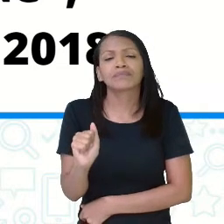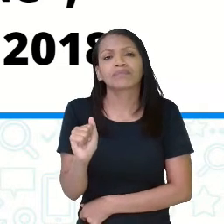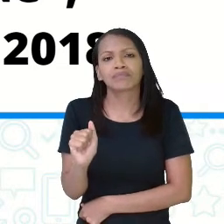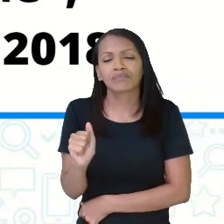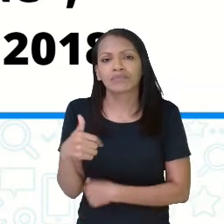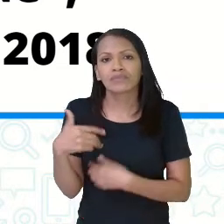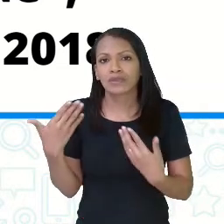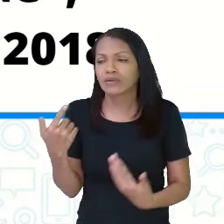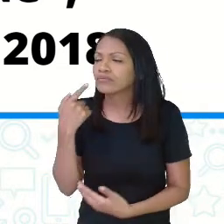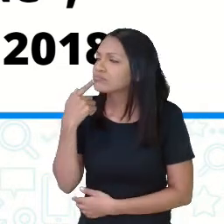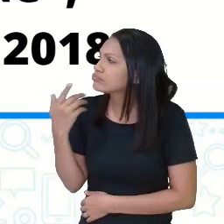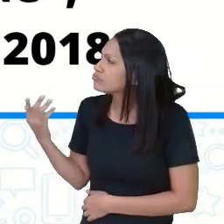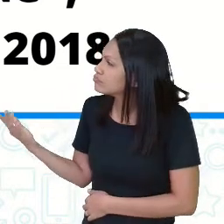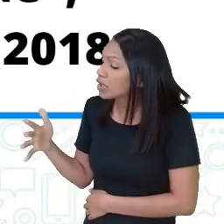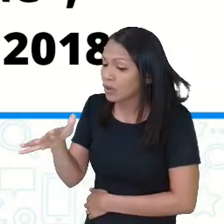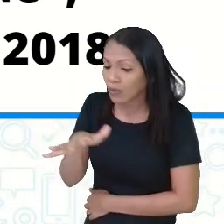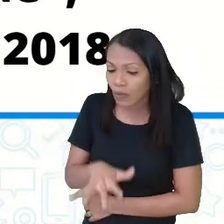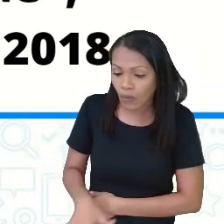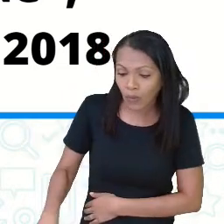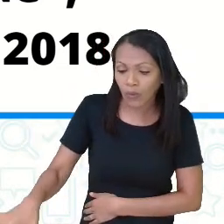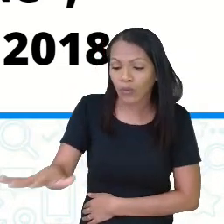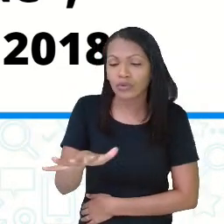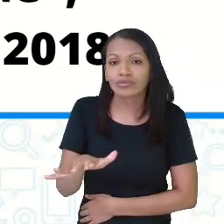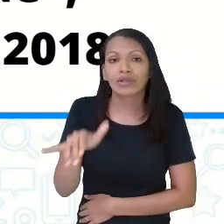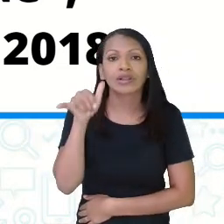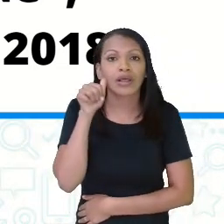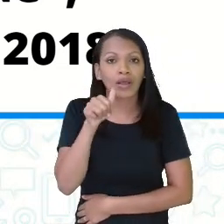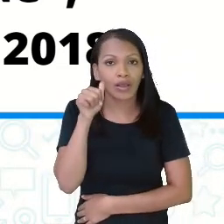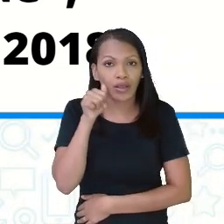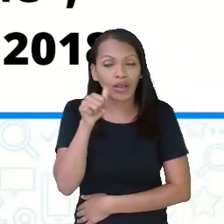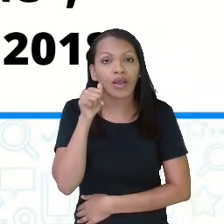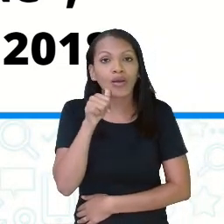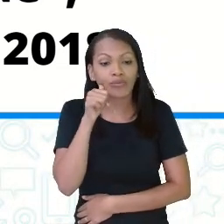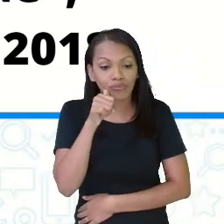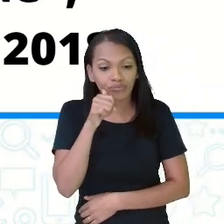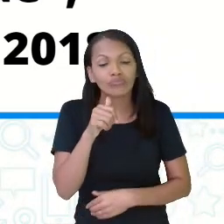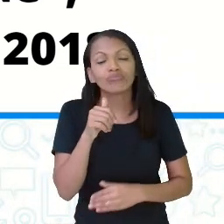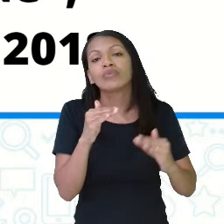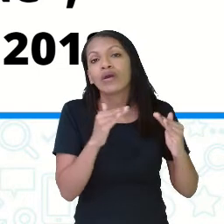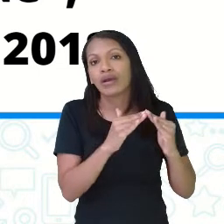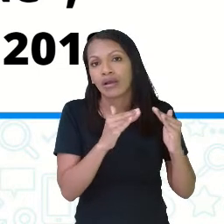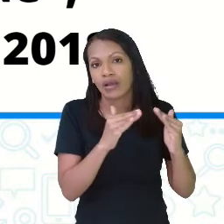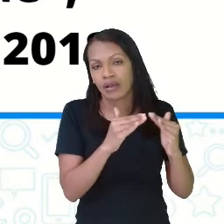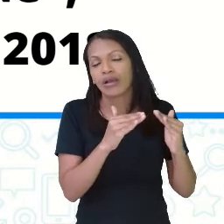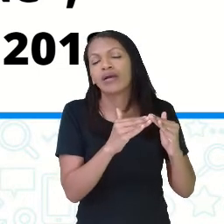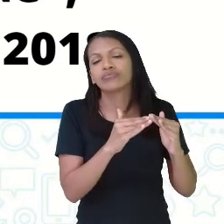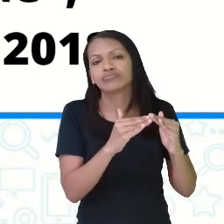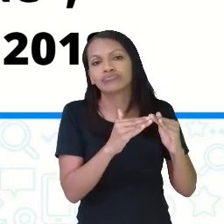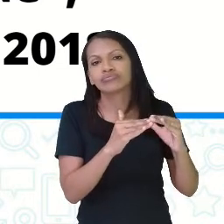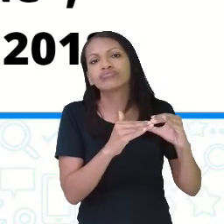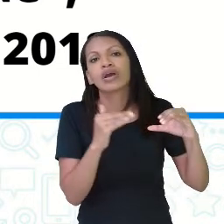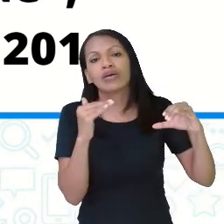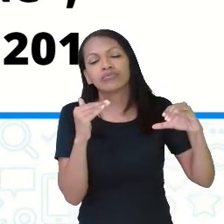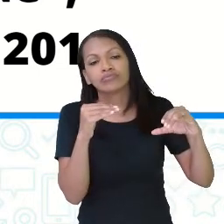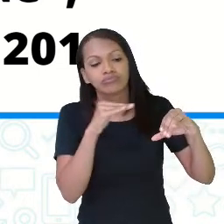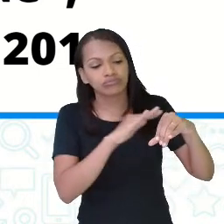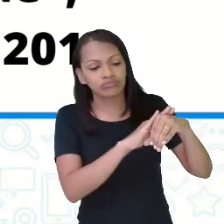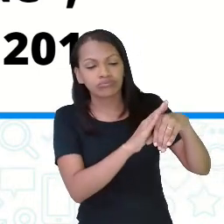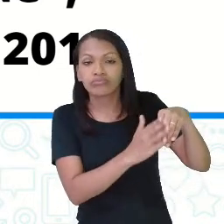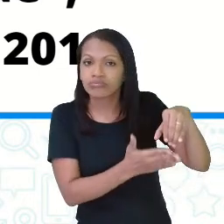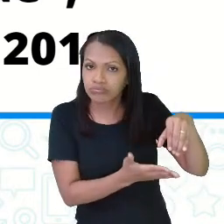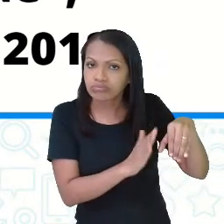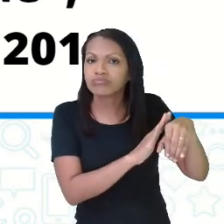territorialidade e do espaço das mulheres nas aldeias. Gente, ela escreveu um livro, ela é autora do livro